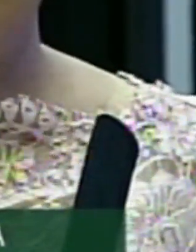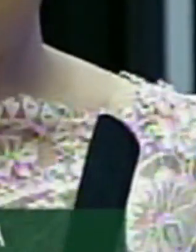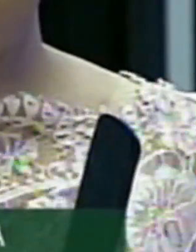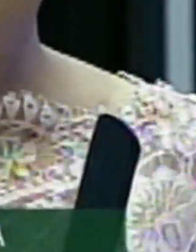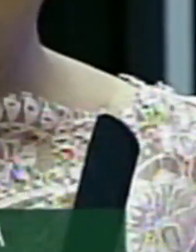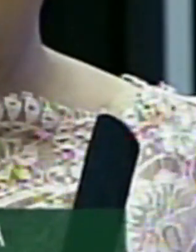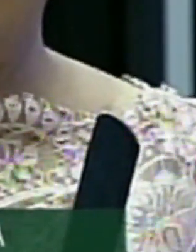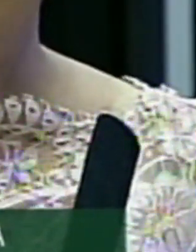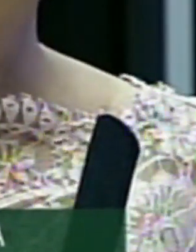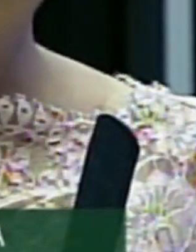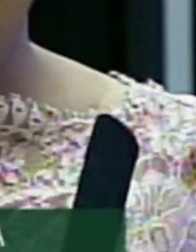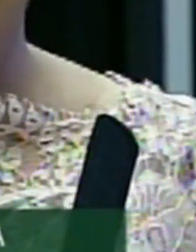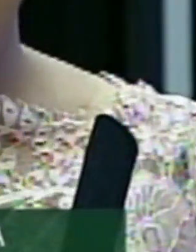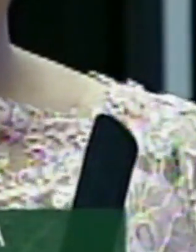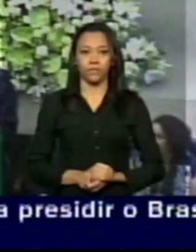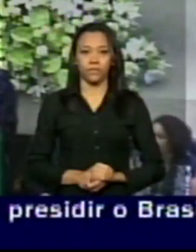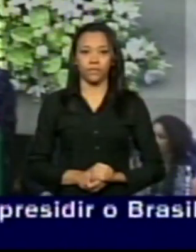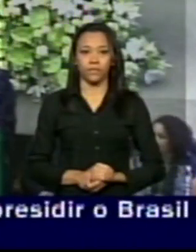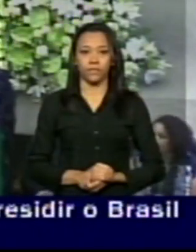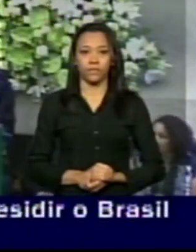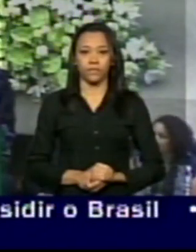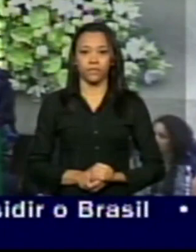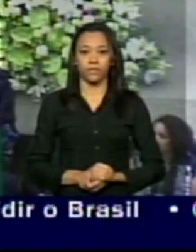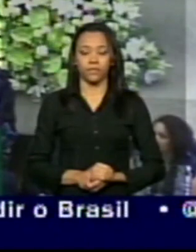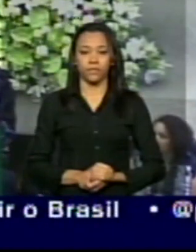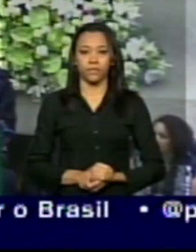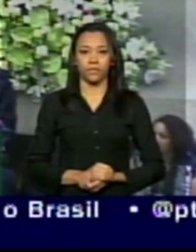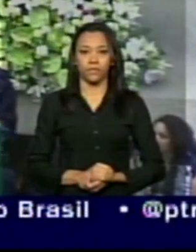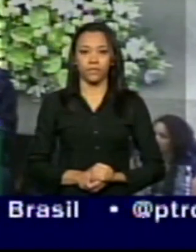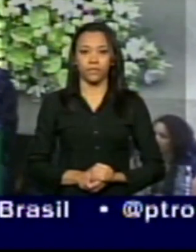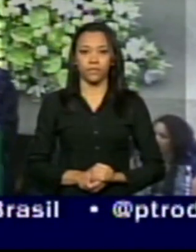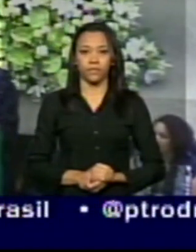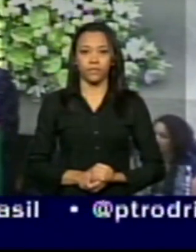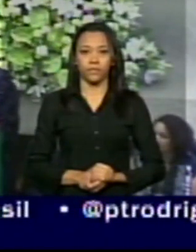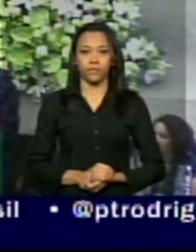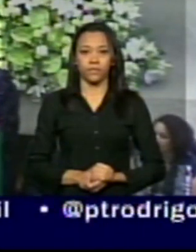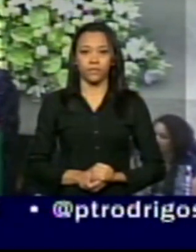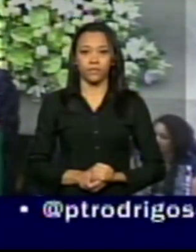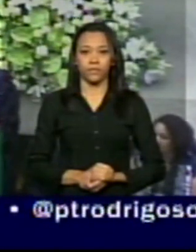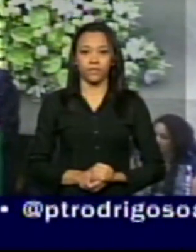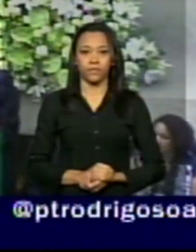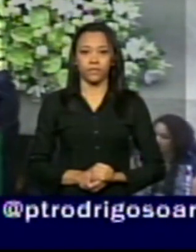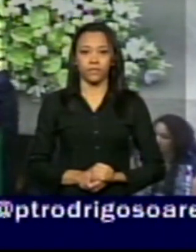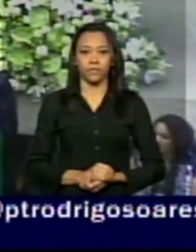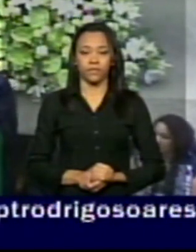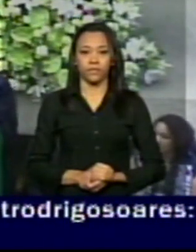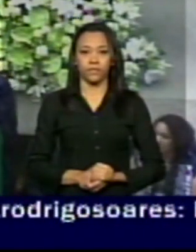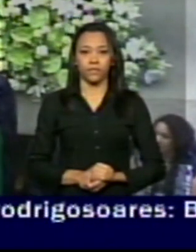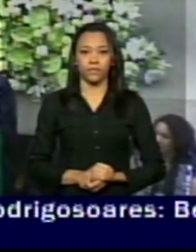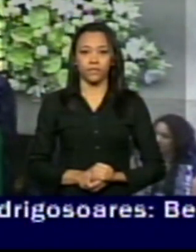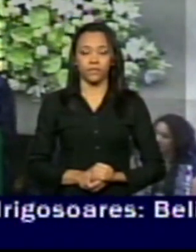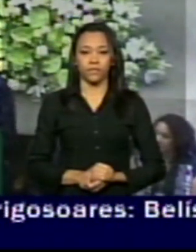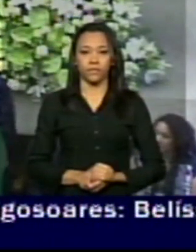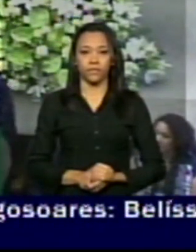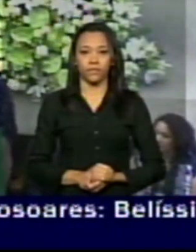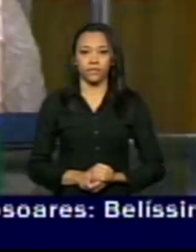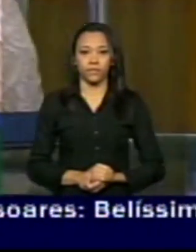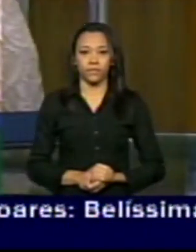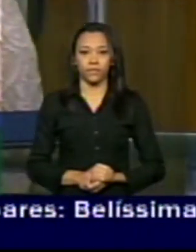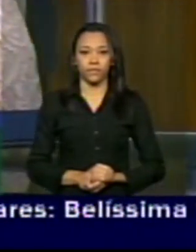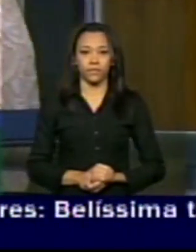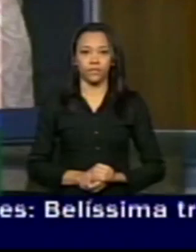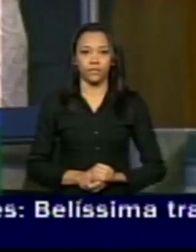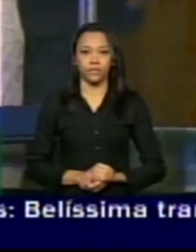valorização do salário mínimo Dilma Roussef também deu prioridade para o combate à corrupção e afirmou que o governo vai